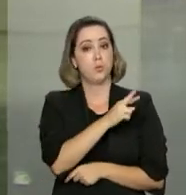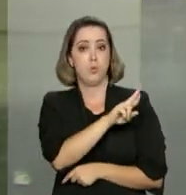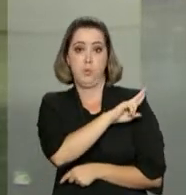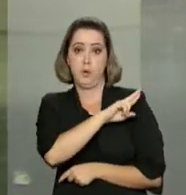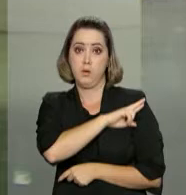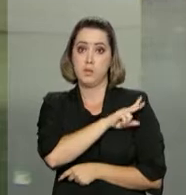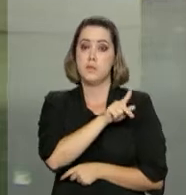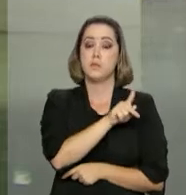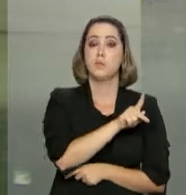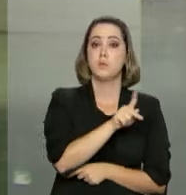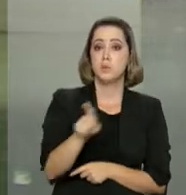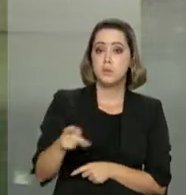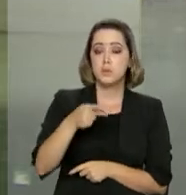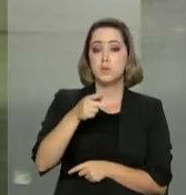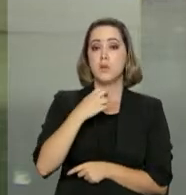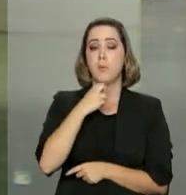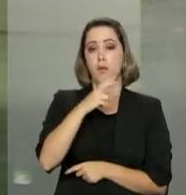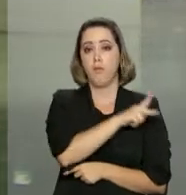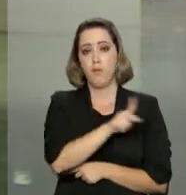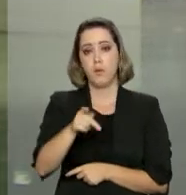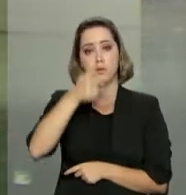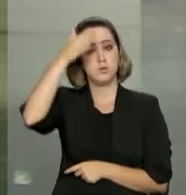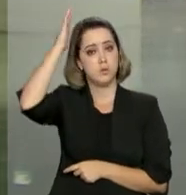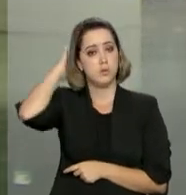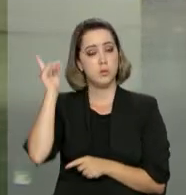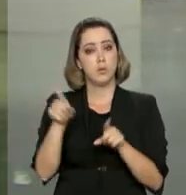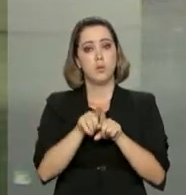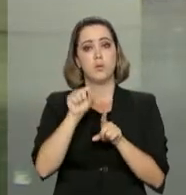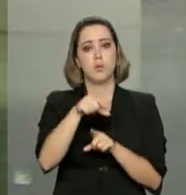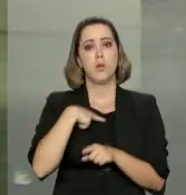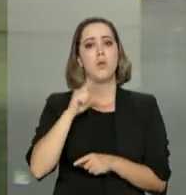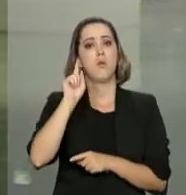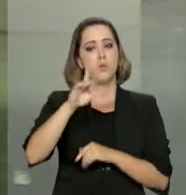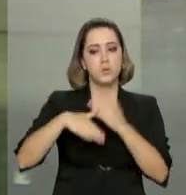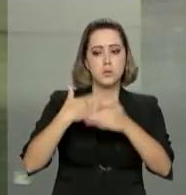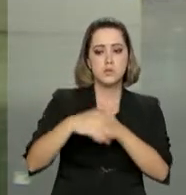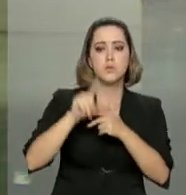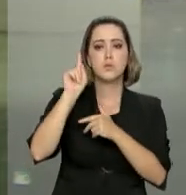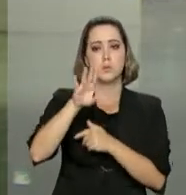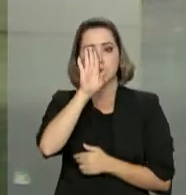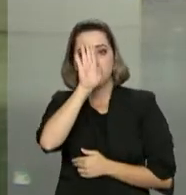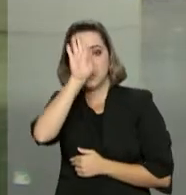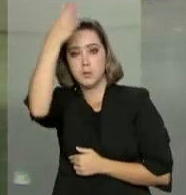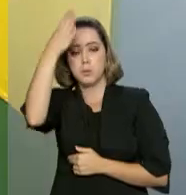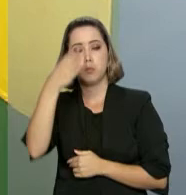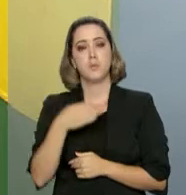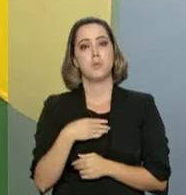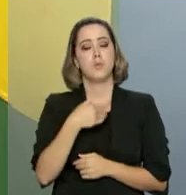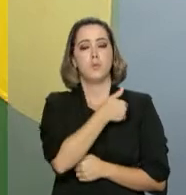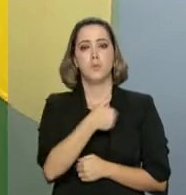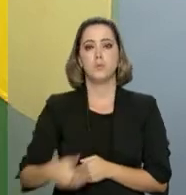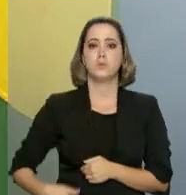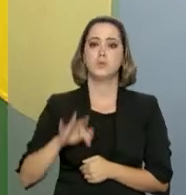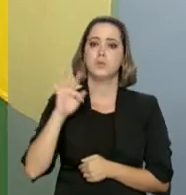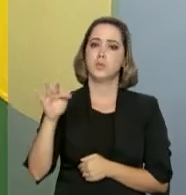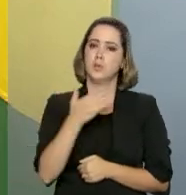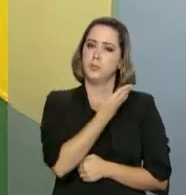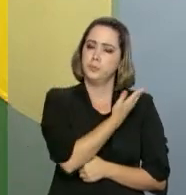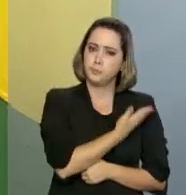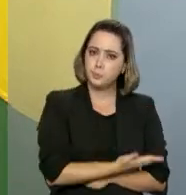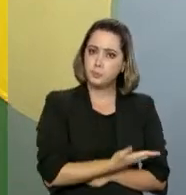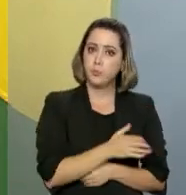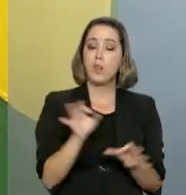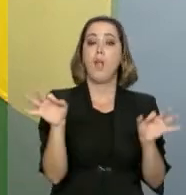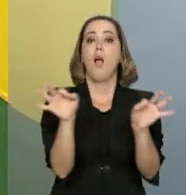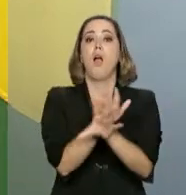do porta-voz, que o desenvolvimento do Nordeste é prioridade para o governo federal. A conclusão do